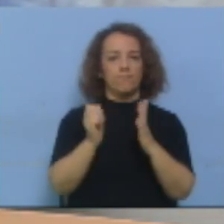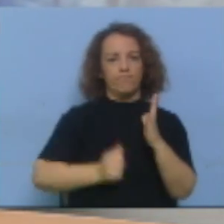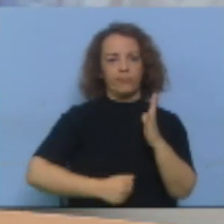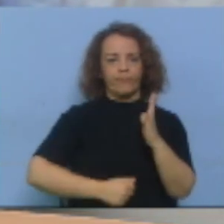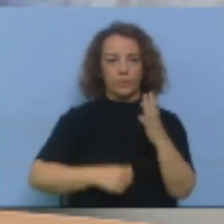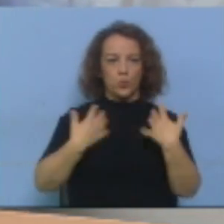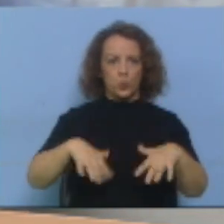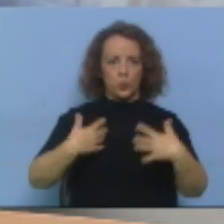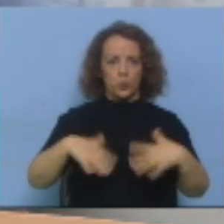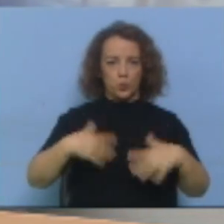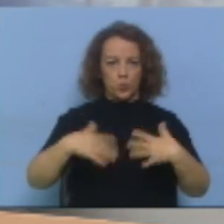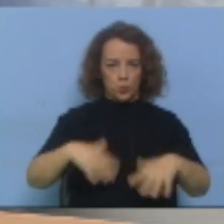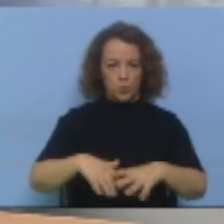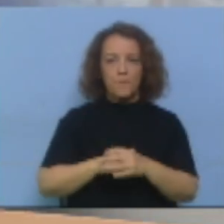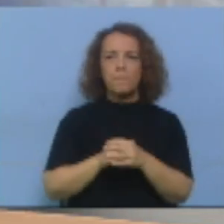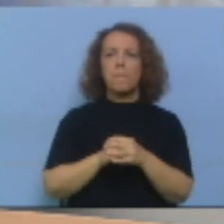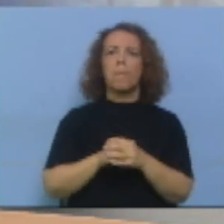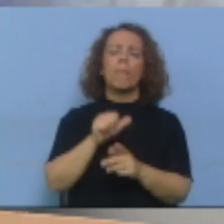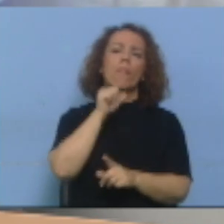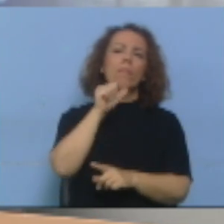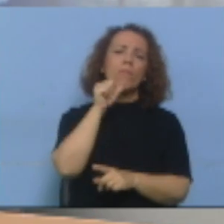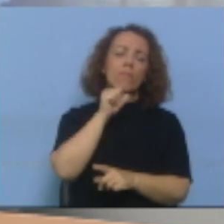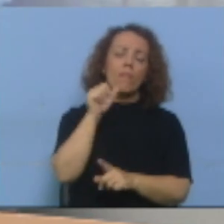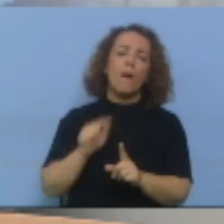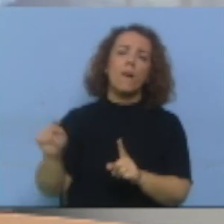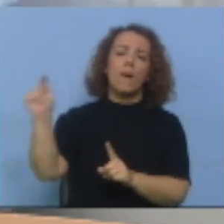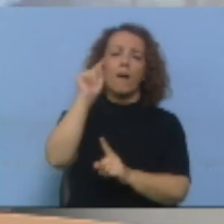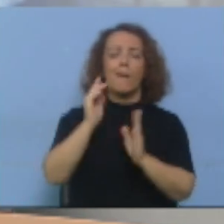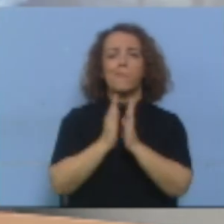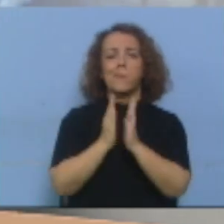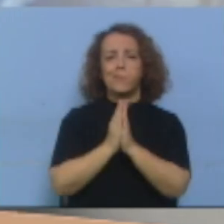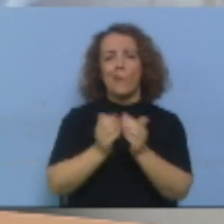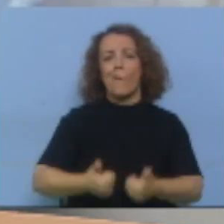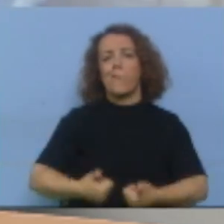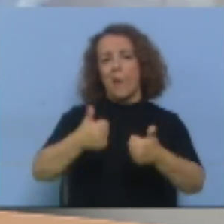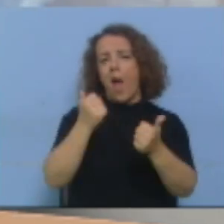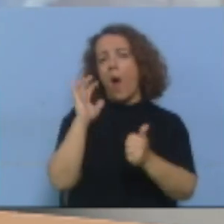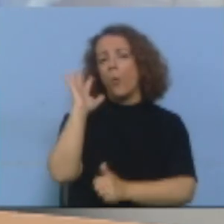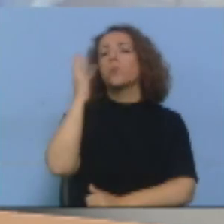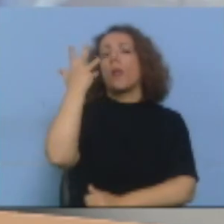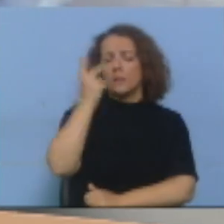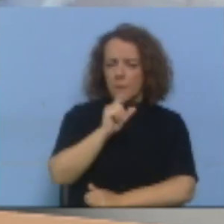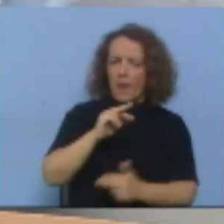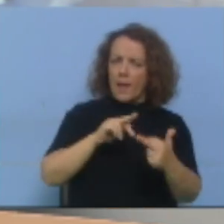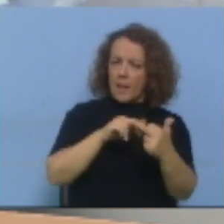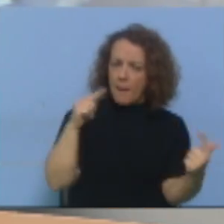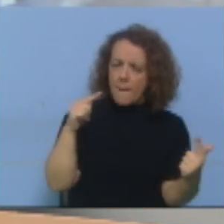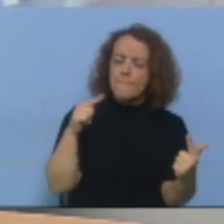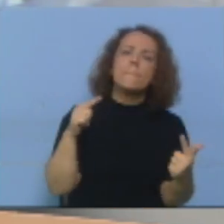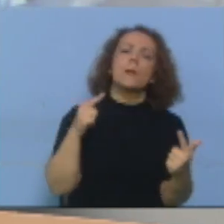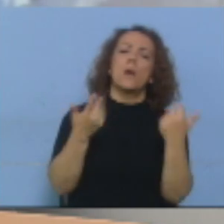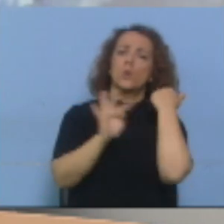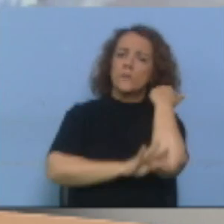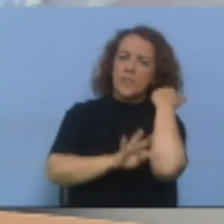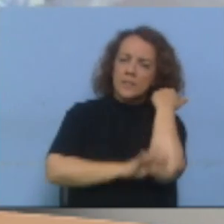enfim, normalmente o que aconteceria em muitas paróquias e também por iniciativa de muitas câmaras municipais ou juntas